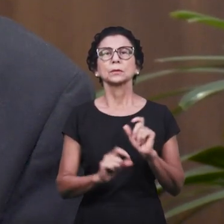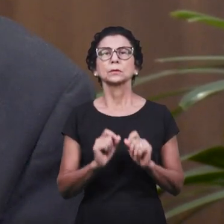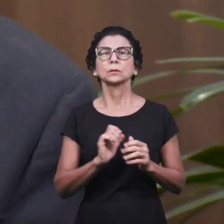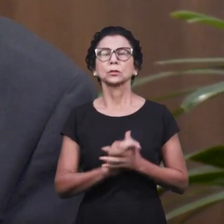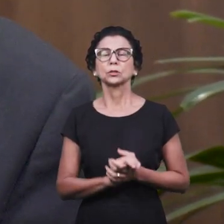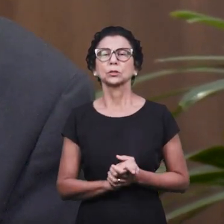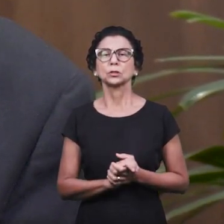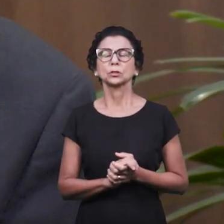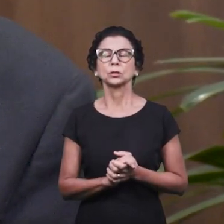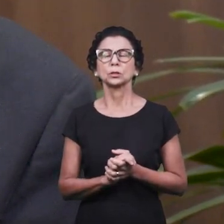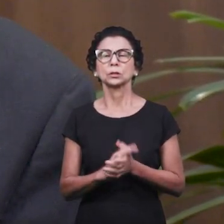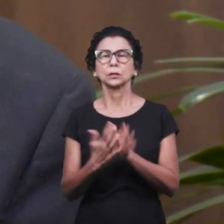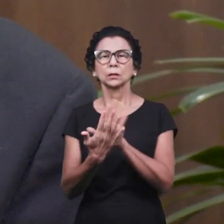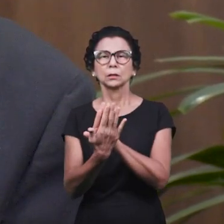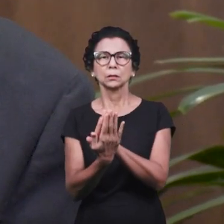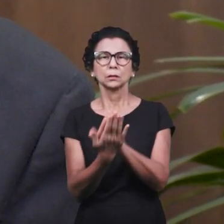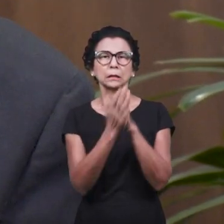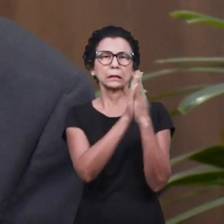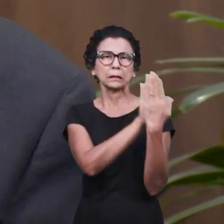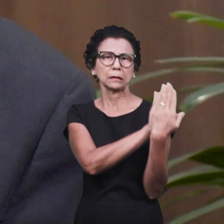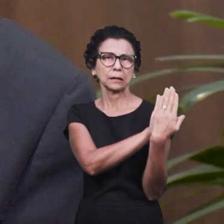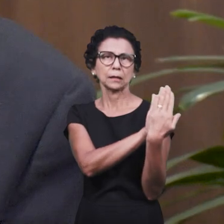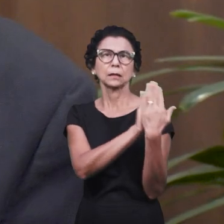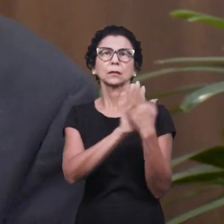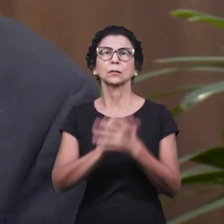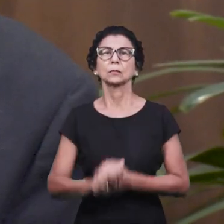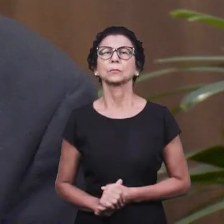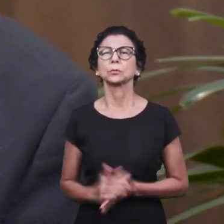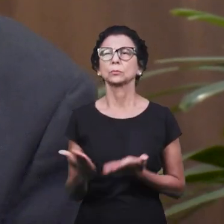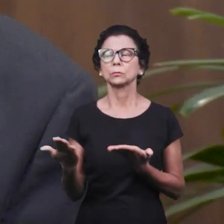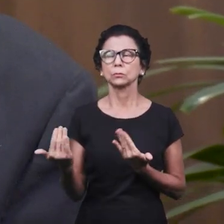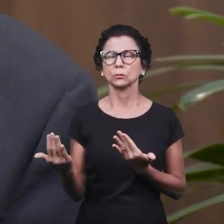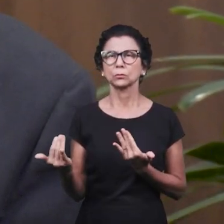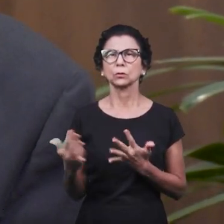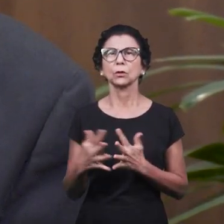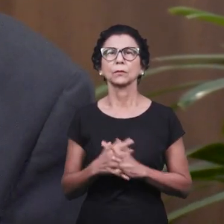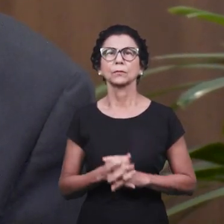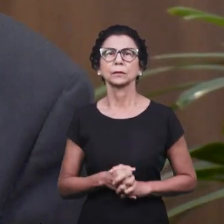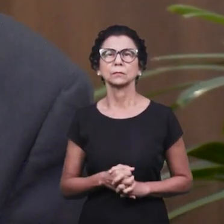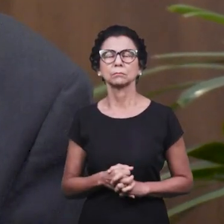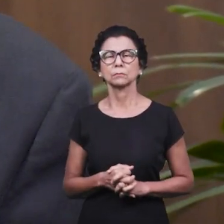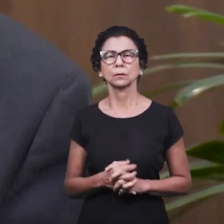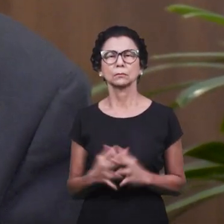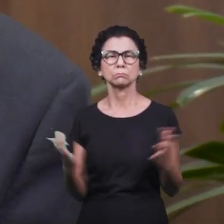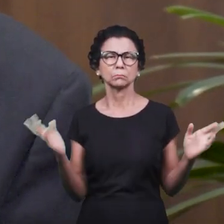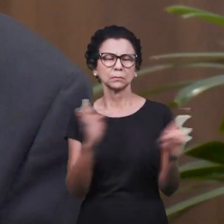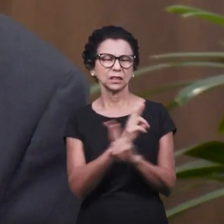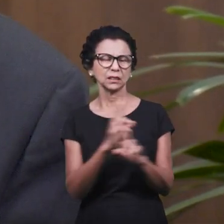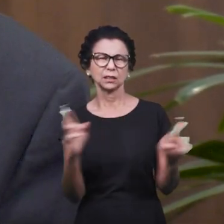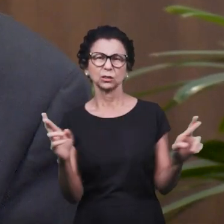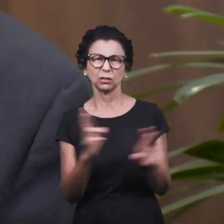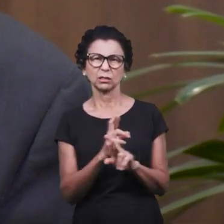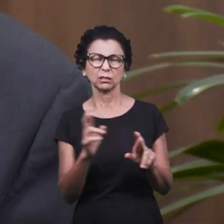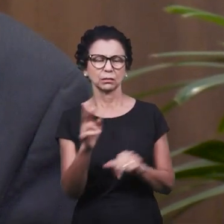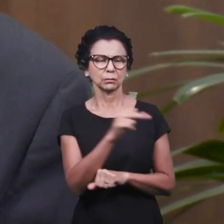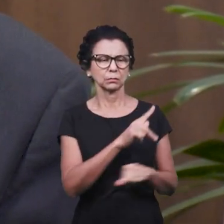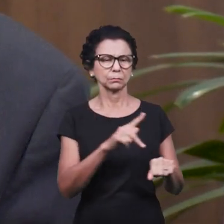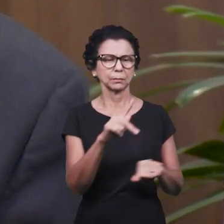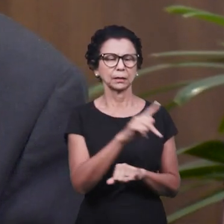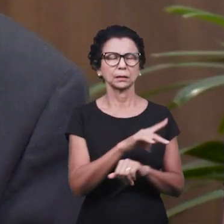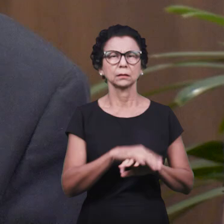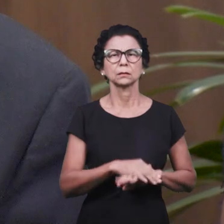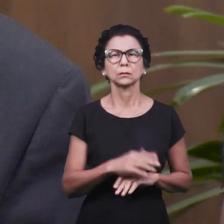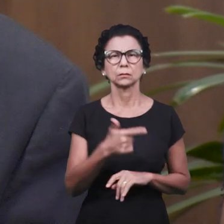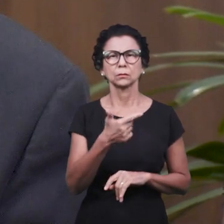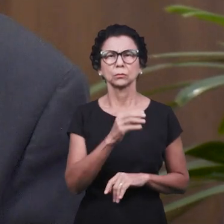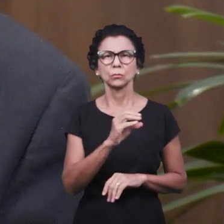programa de intercâmbio de jovens. Desde antes da Segunda Guerra Mundial, o Rotary já faz intercâmbio de jovens entre vários países. São mais de 200